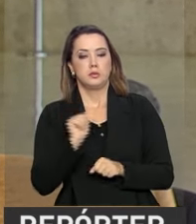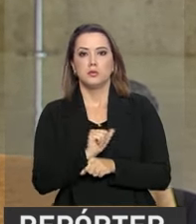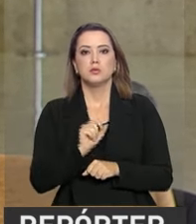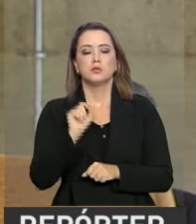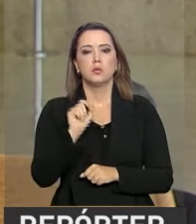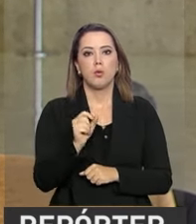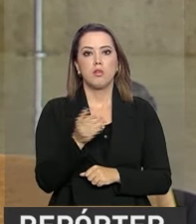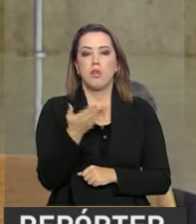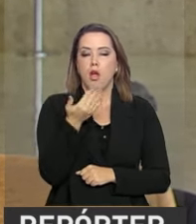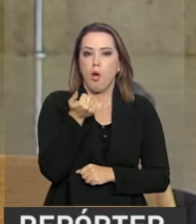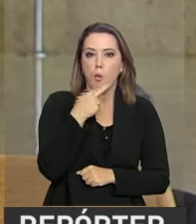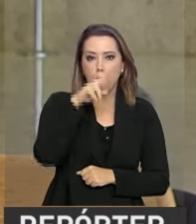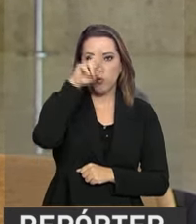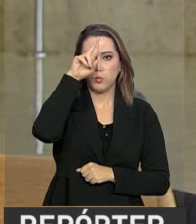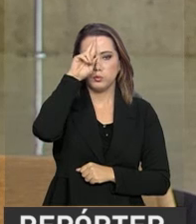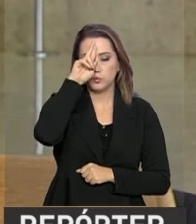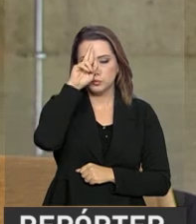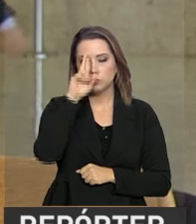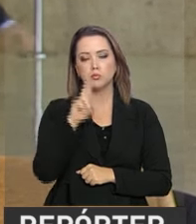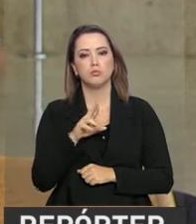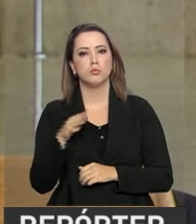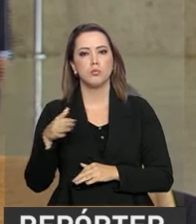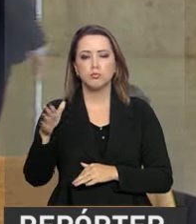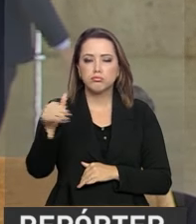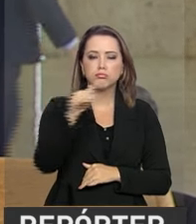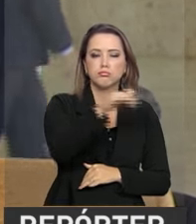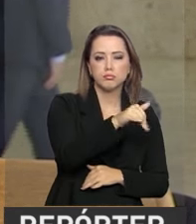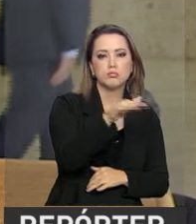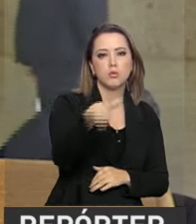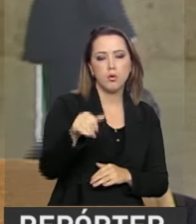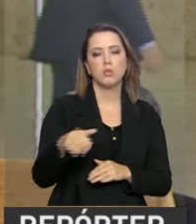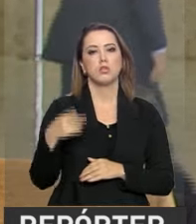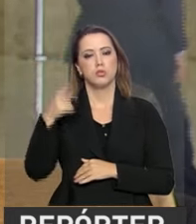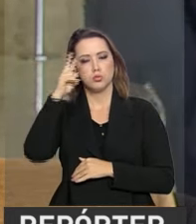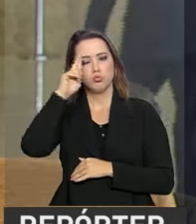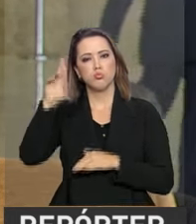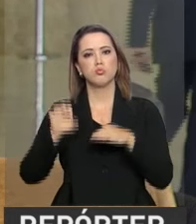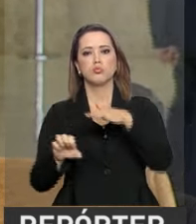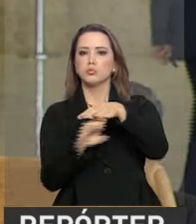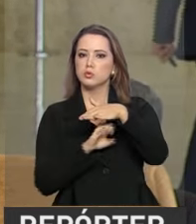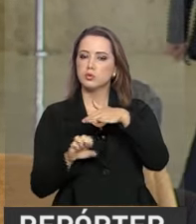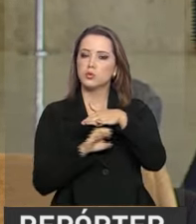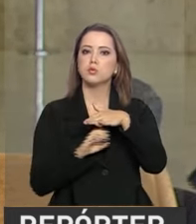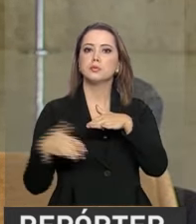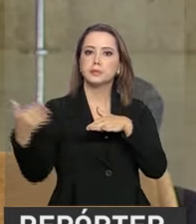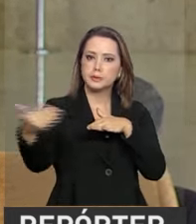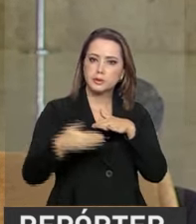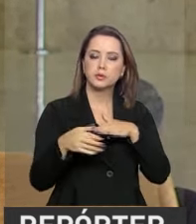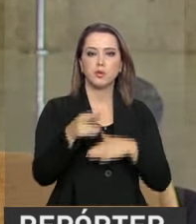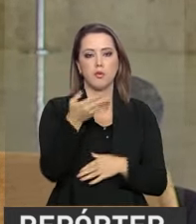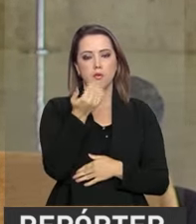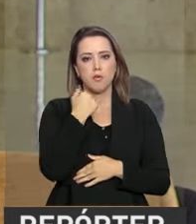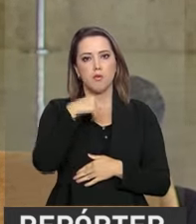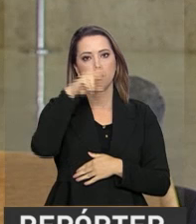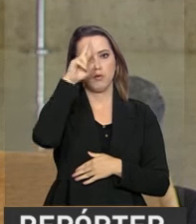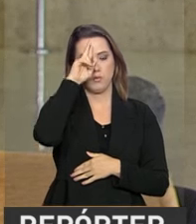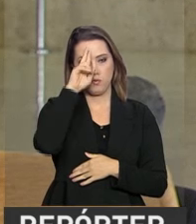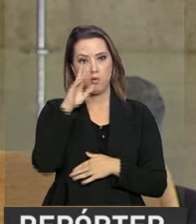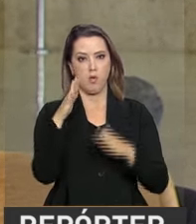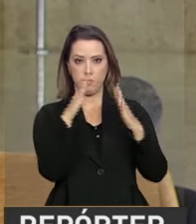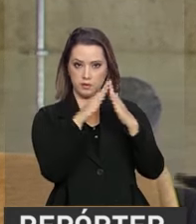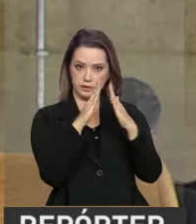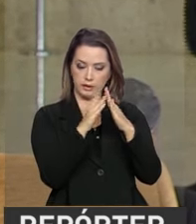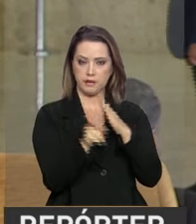almoço. Há uma expectativa de que pelo menos parte das lideranças empresariais que já estão presentes aqui participe de um almoço na